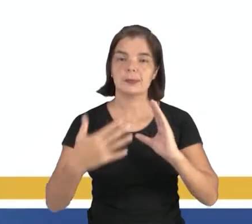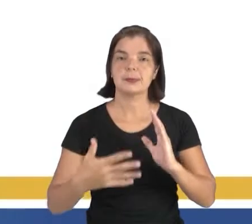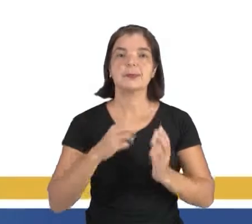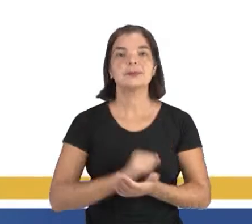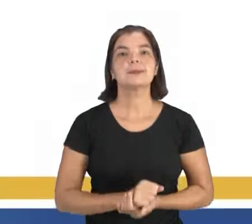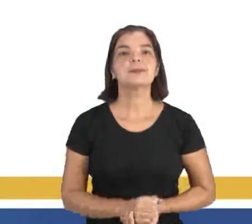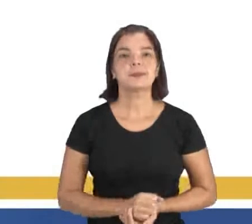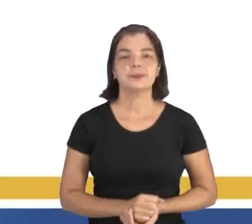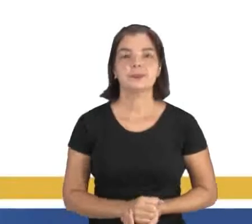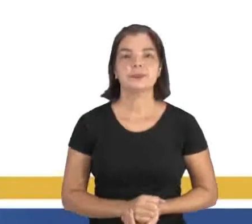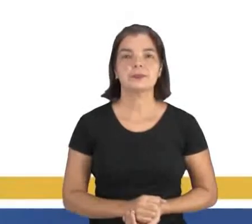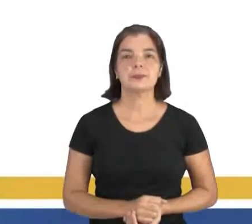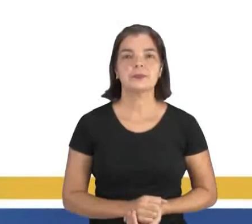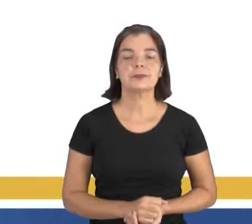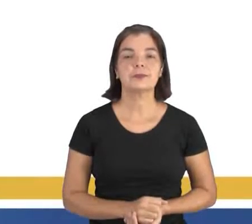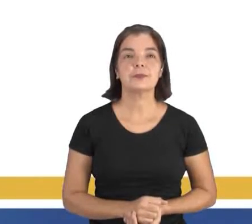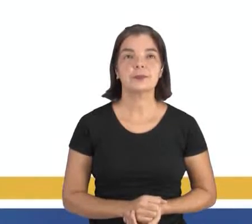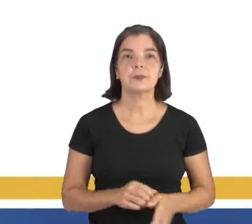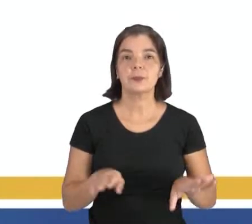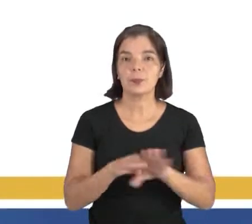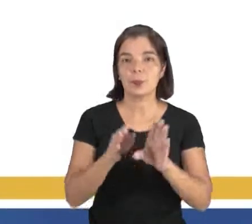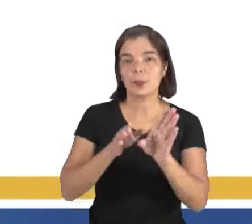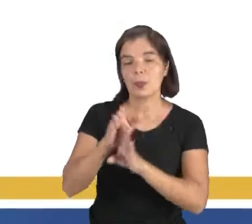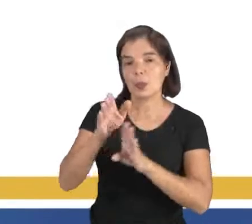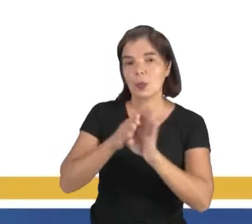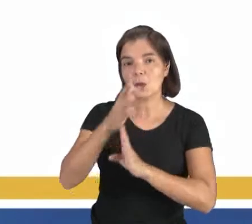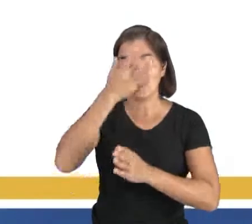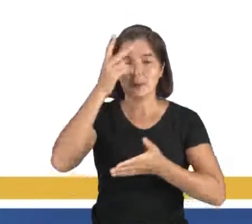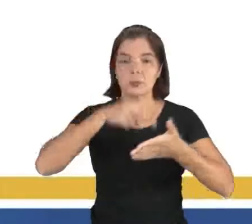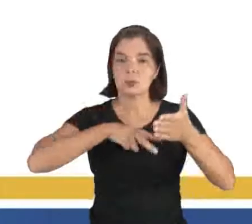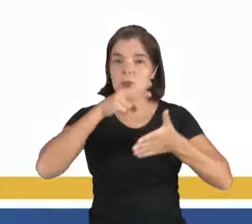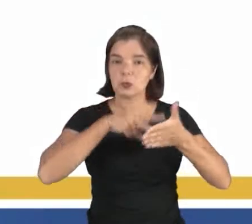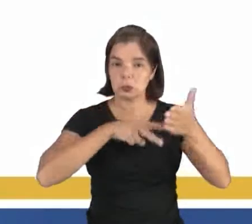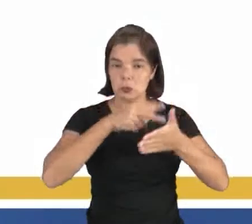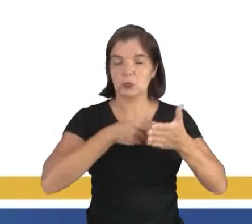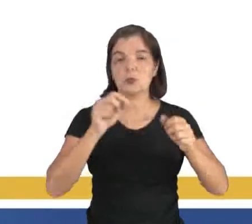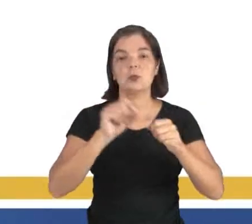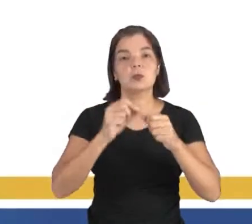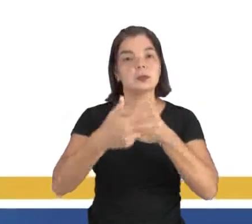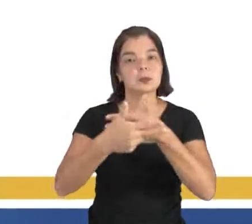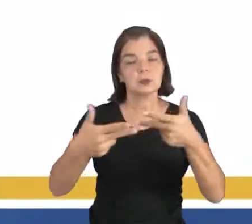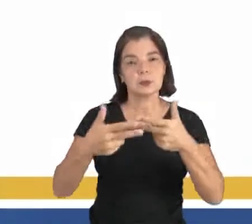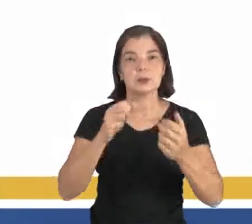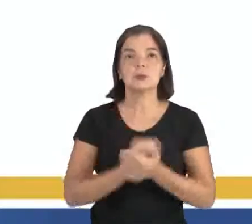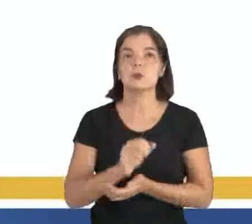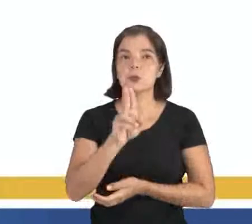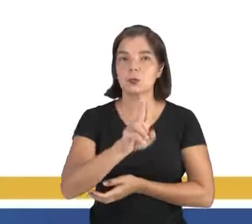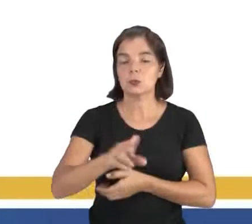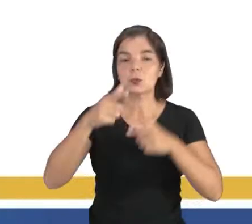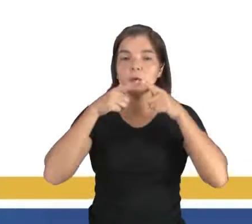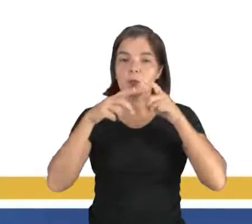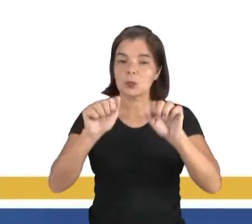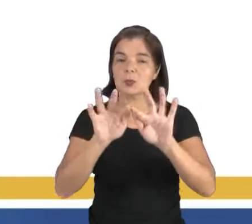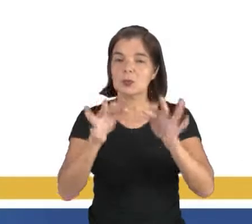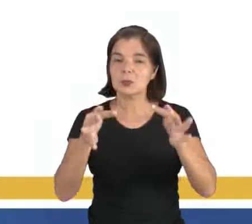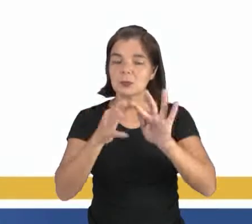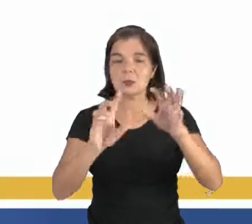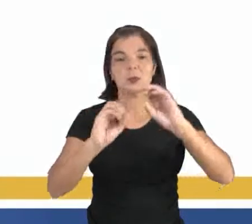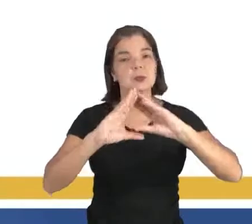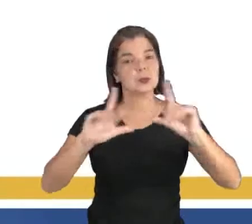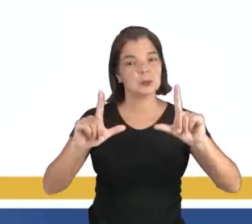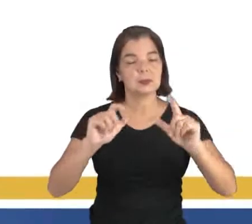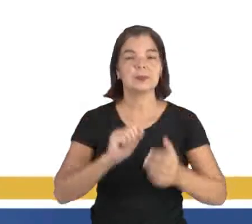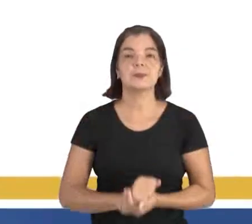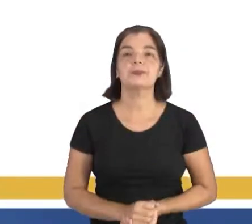características. Ele instrui ou induz o leitor a proceder de determinada forma. Utiliza uma linguagem simples e